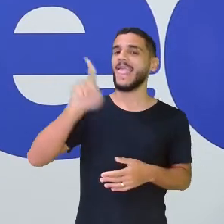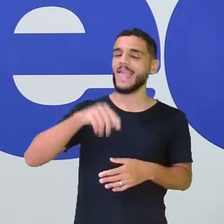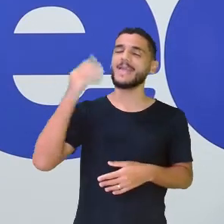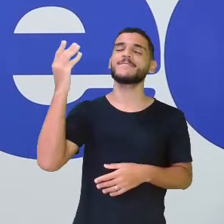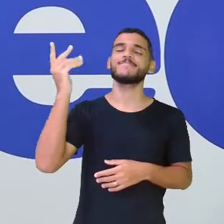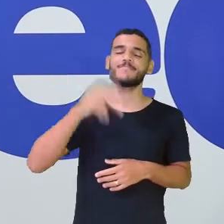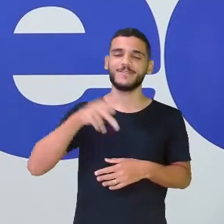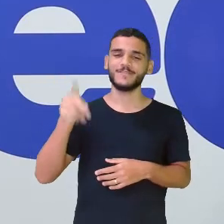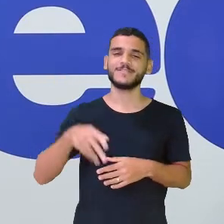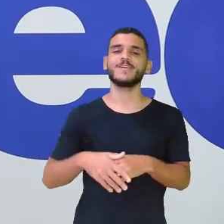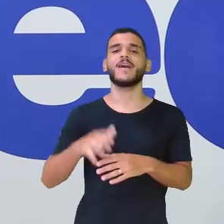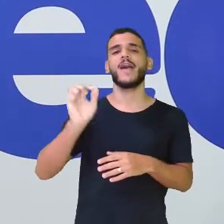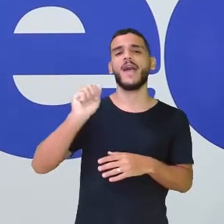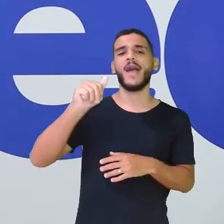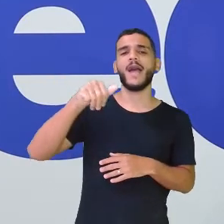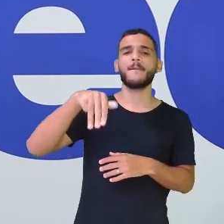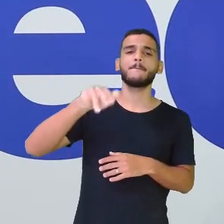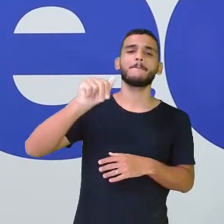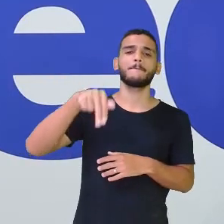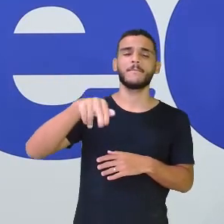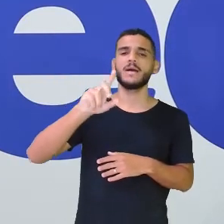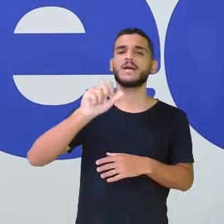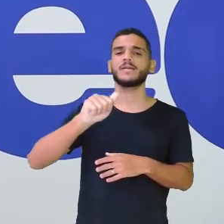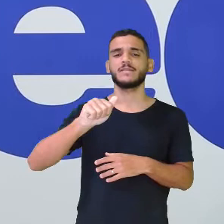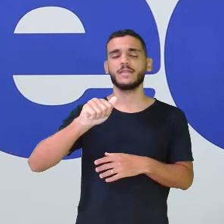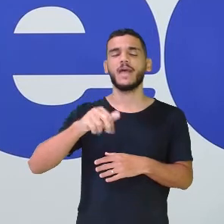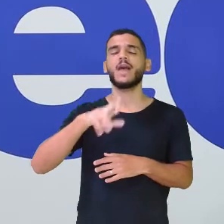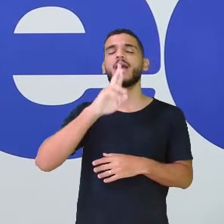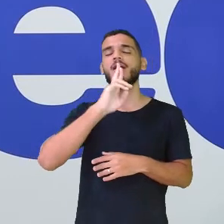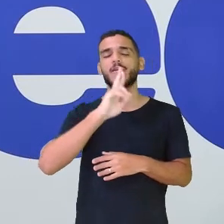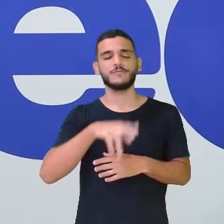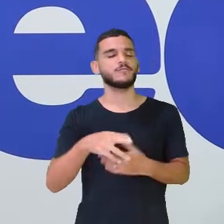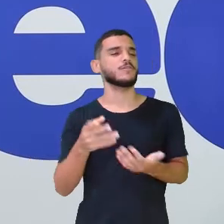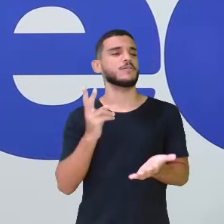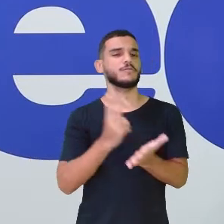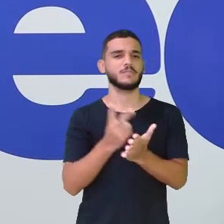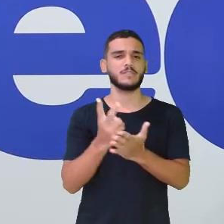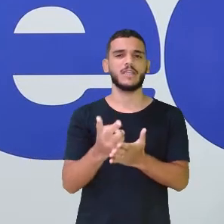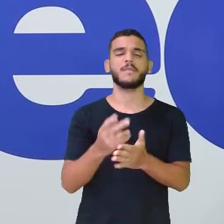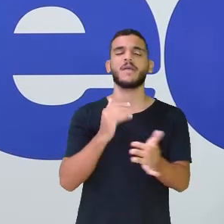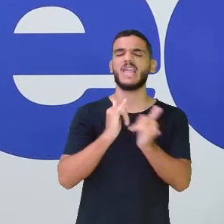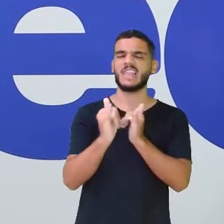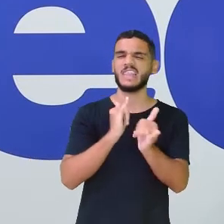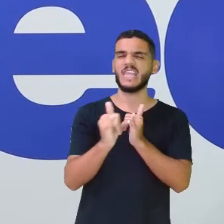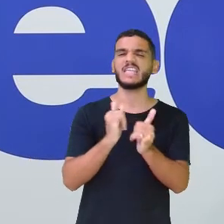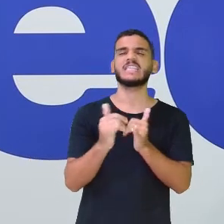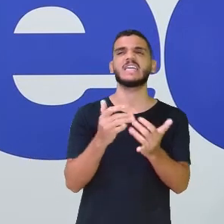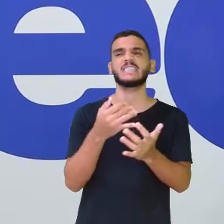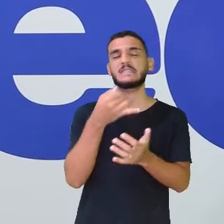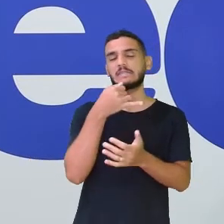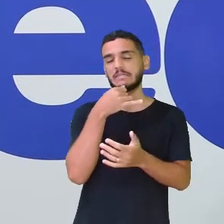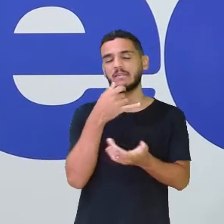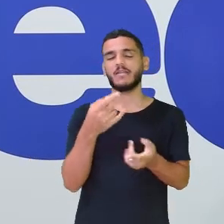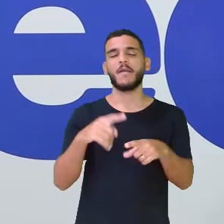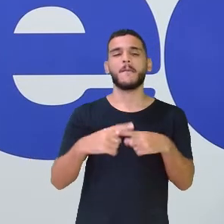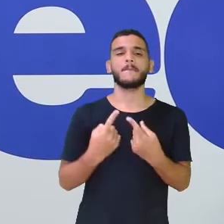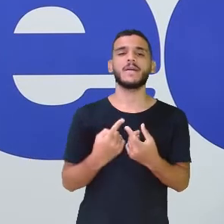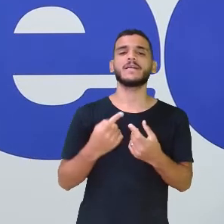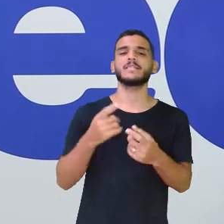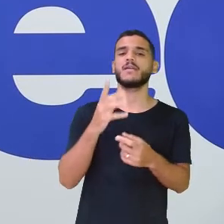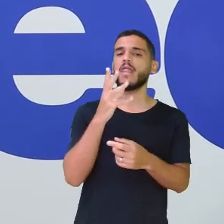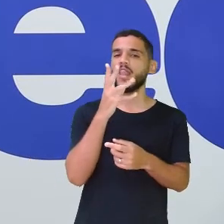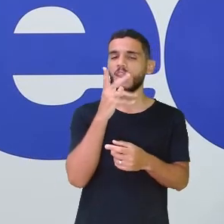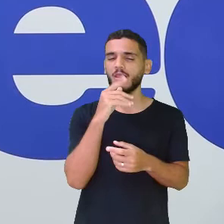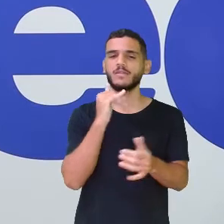bem participativa, desde a aula da professora Abigail. Infelizmente, a internet não está ok. Entendi. A gente está chegando as mensagens depois. Ela